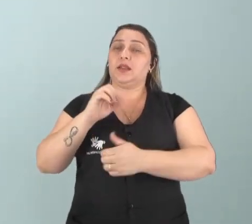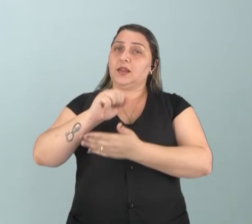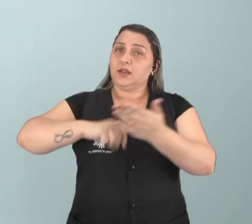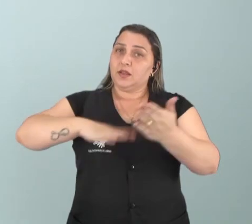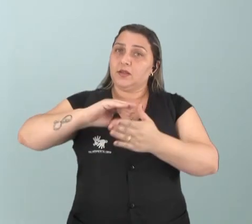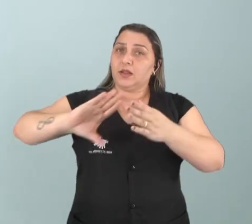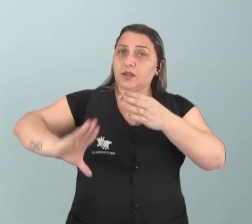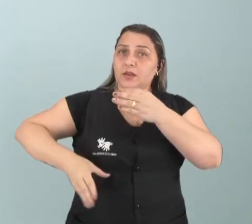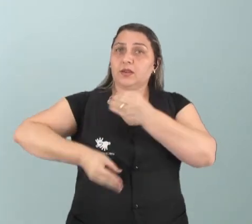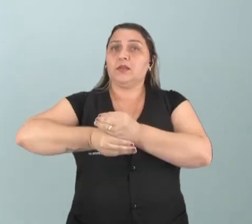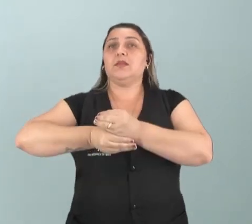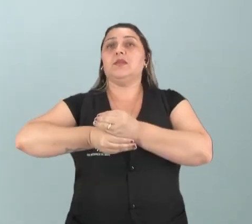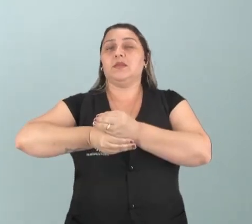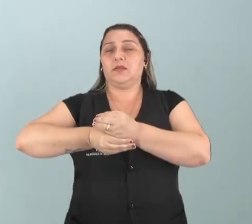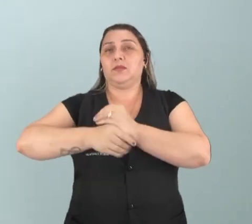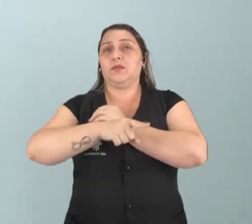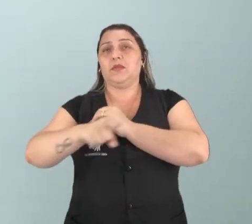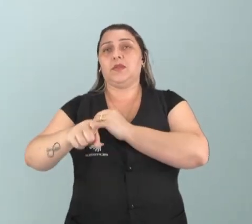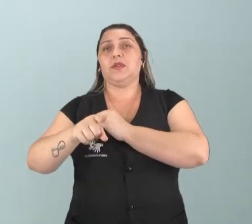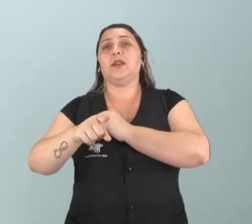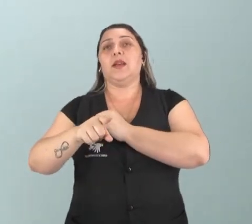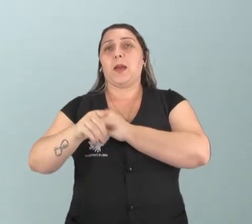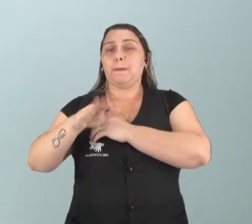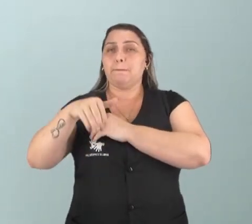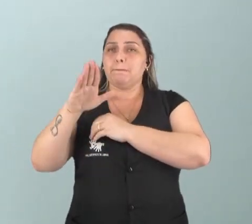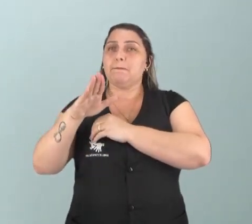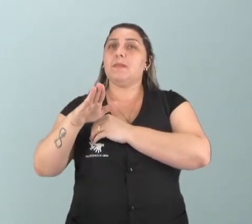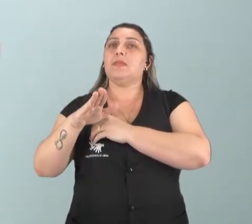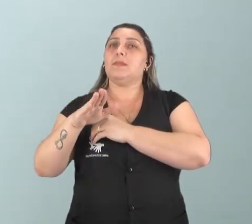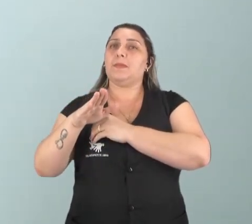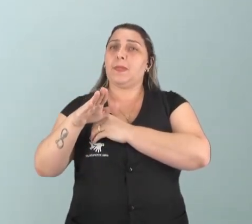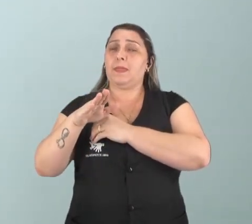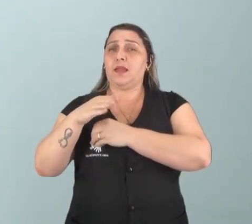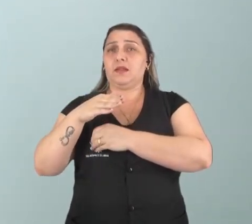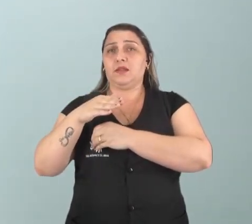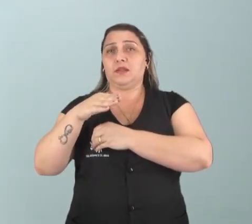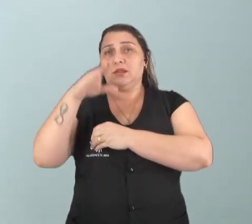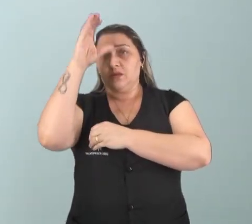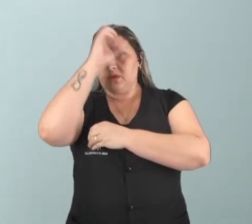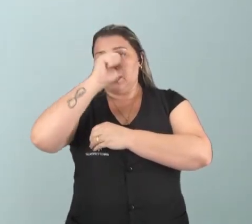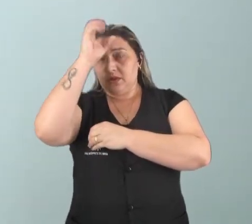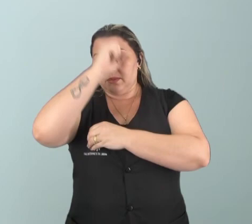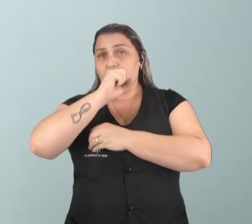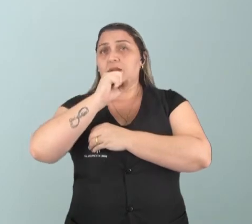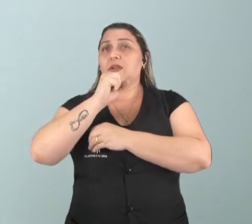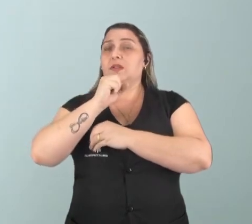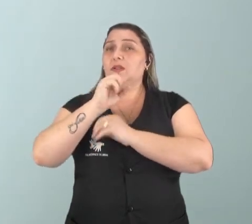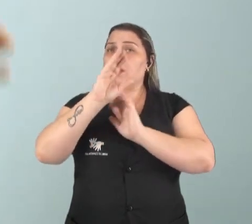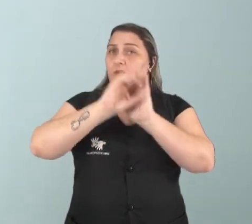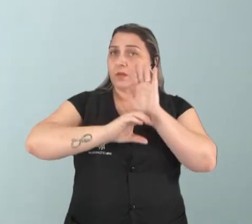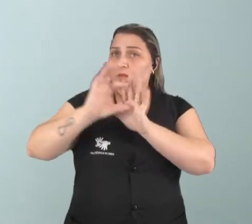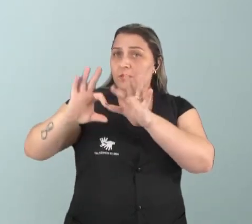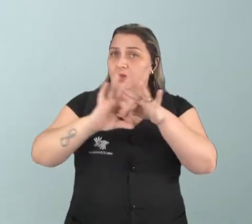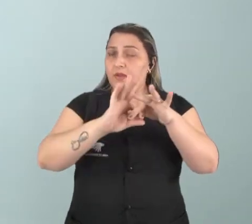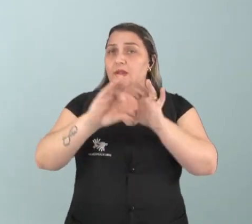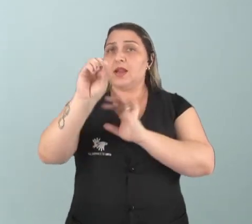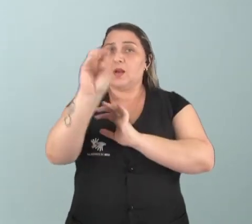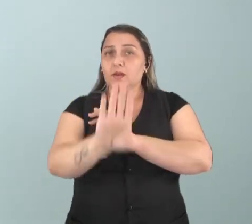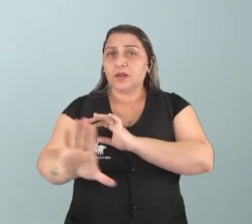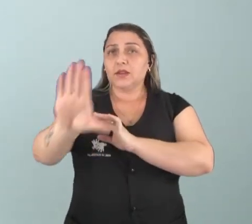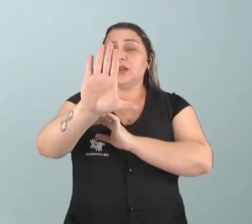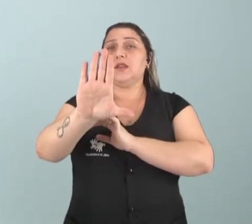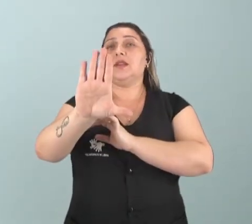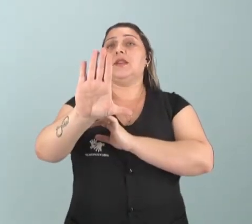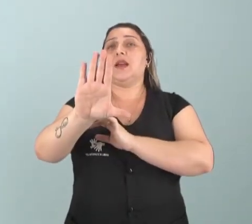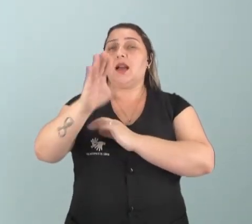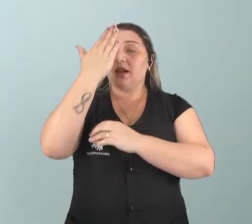exercícios complementares para você reforçar ainda mais com questões relacionadas a esse contexto da Oceania.